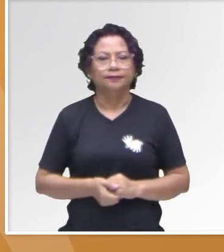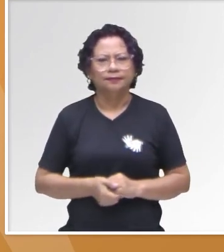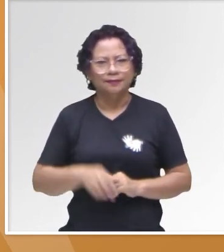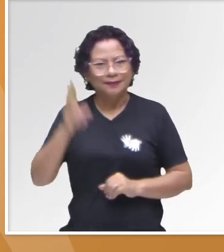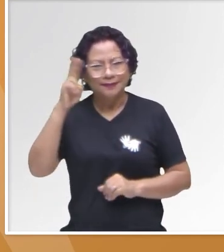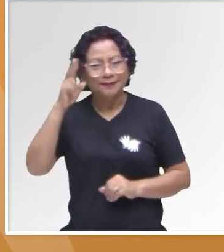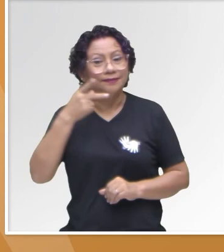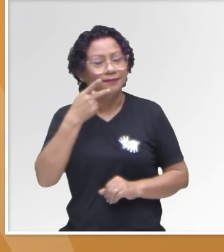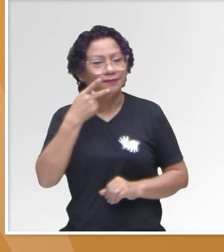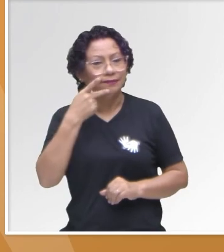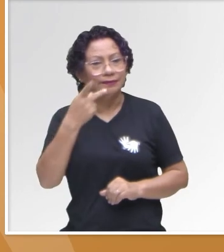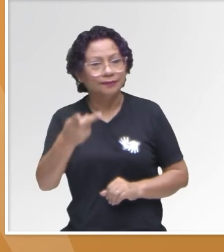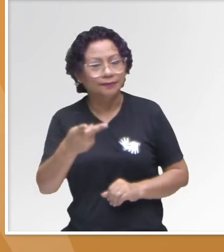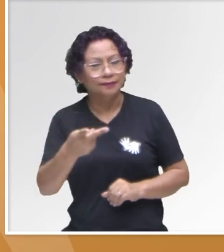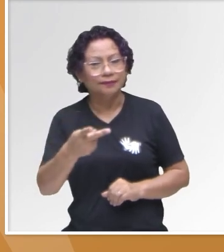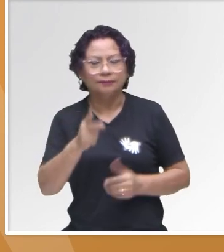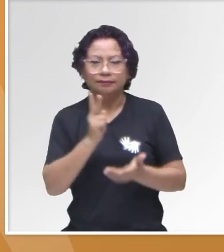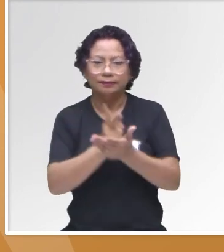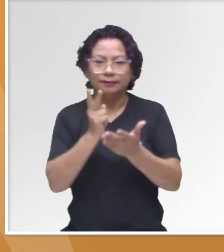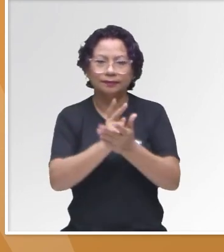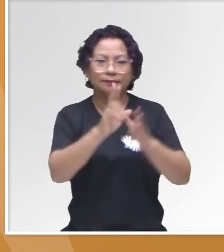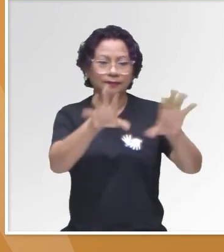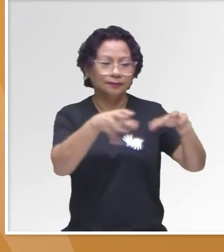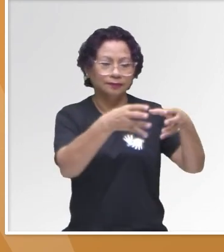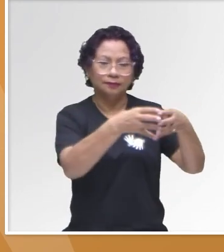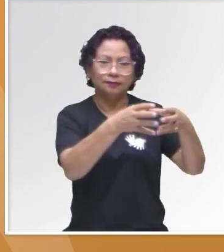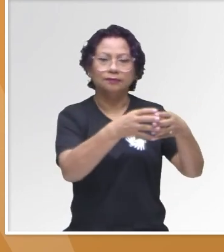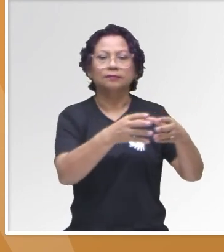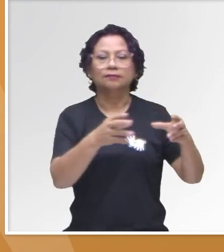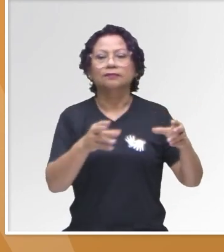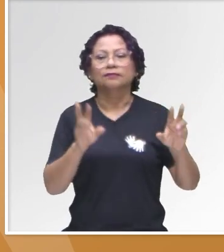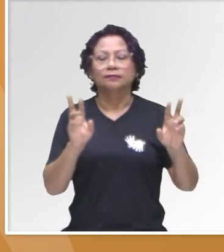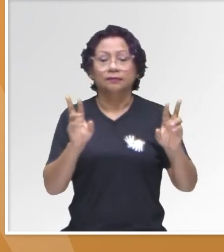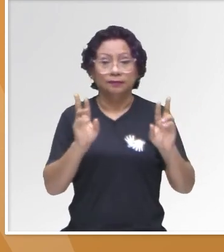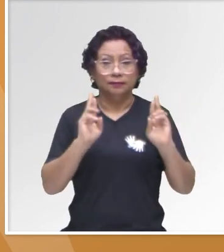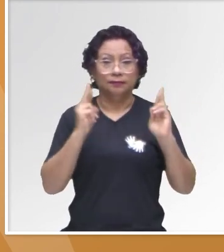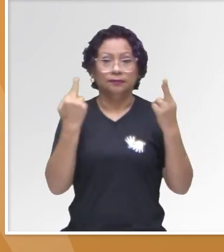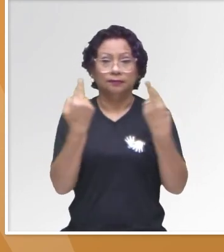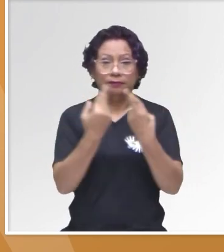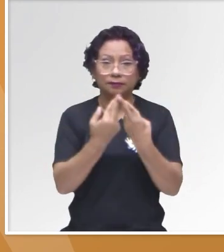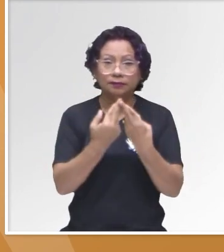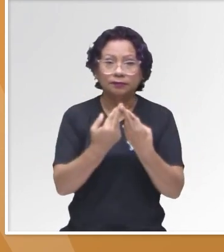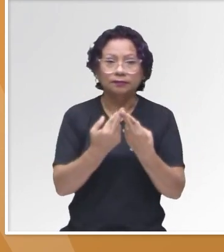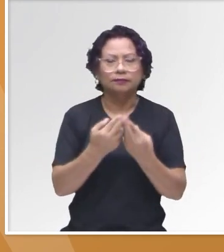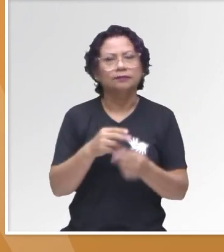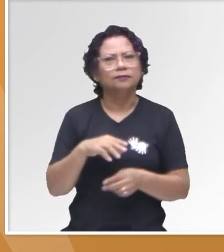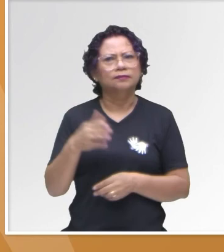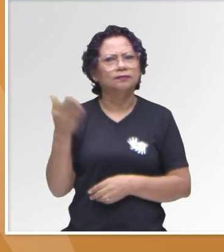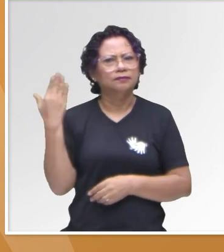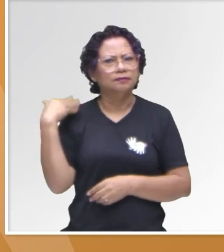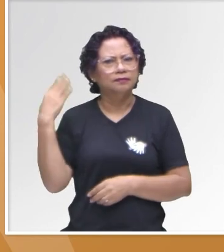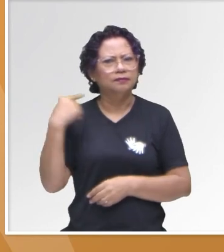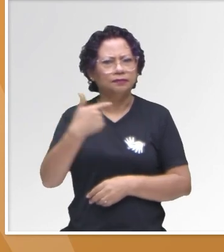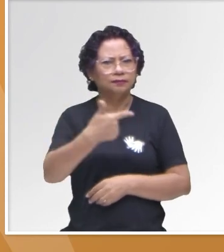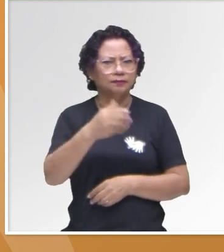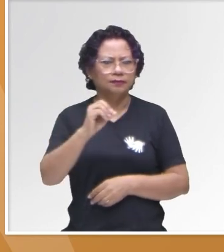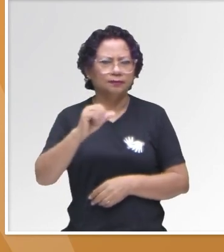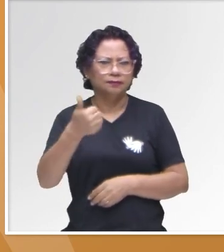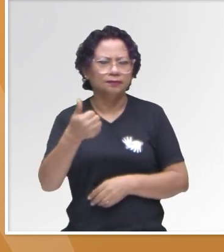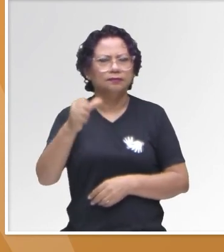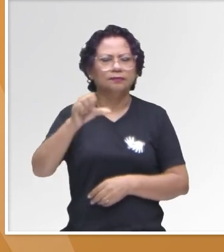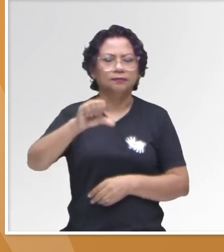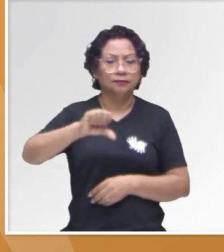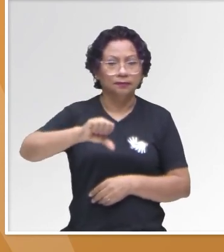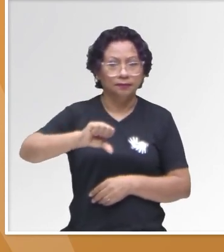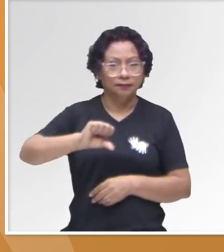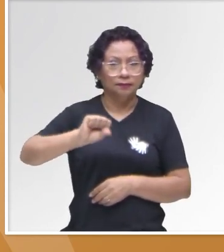que esses países eles se reúnem? E ano passado, né, no ano de 2018, em julho, eles se